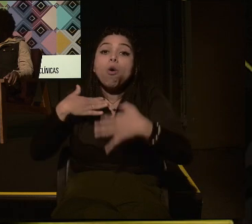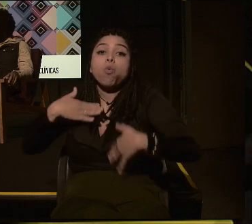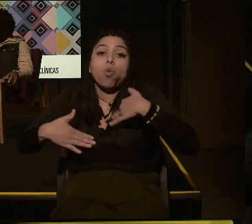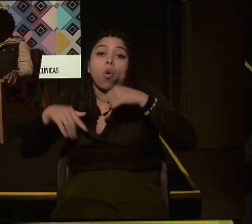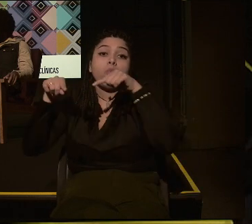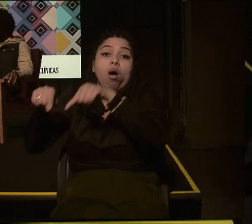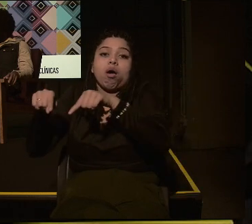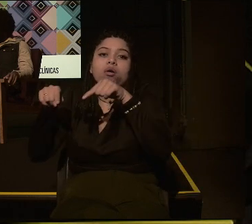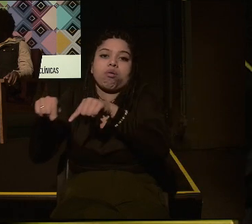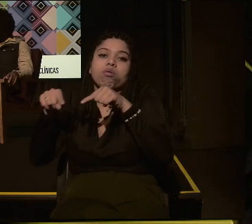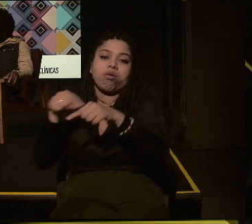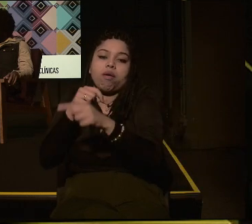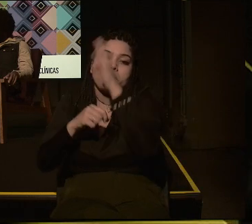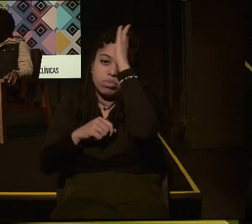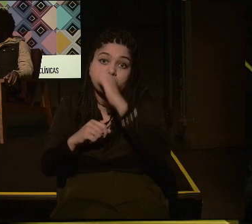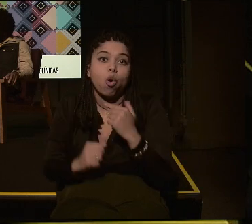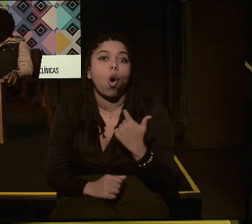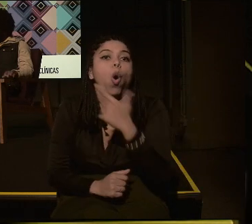Então,